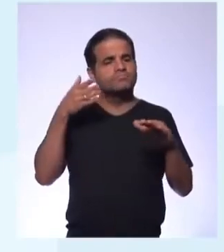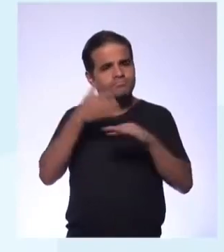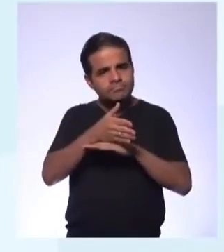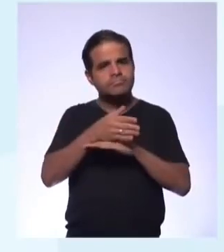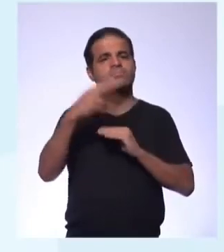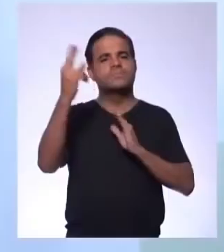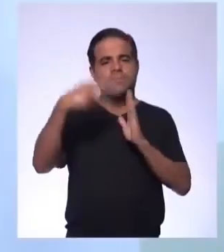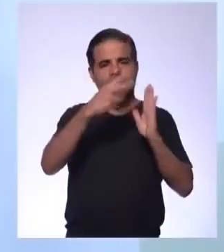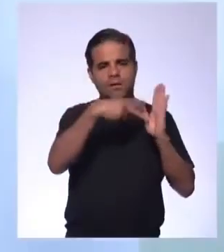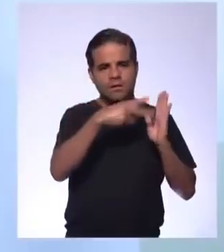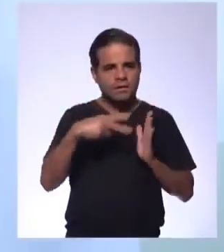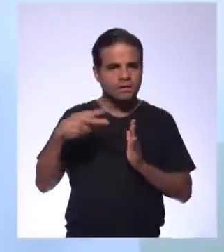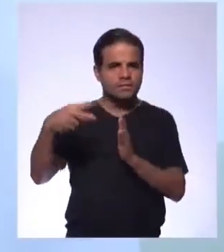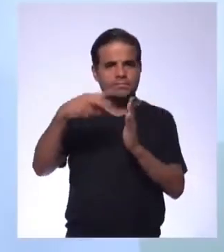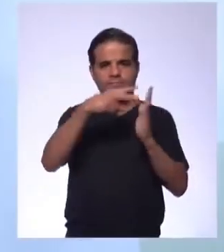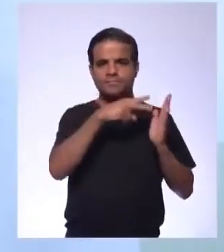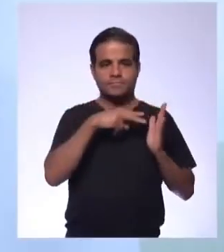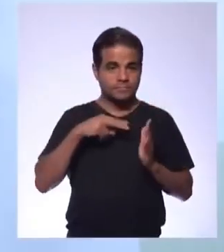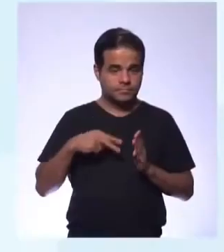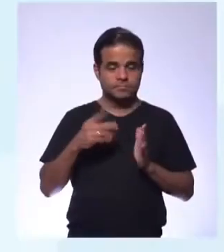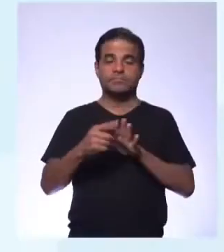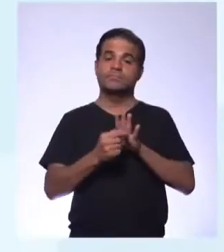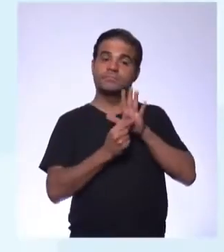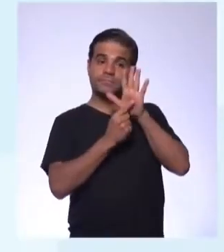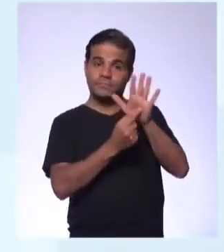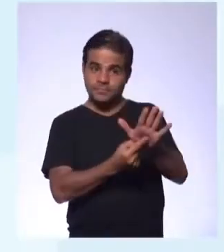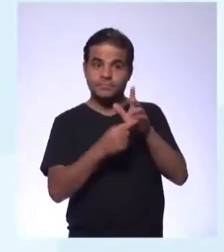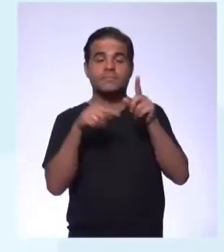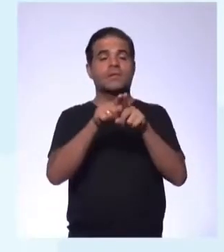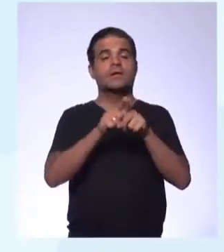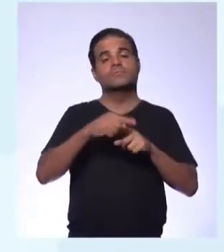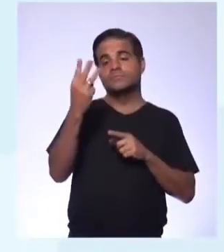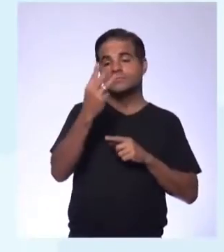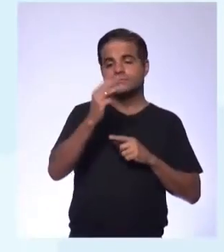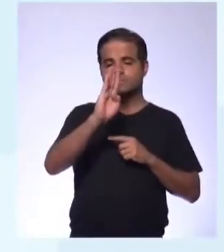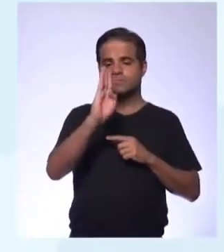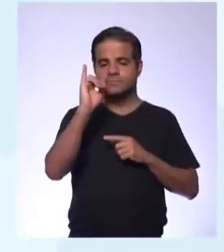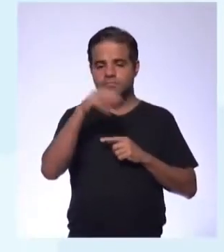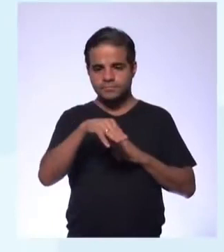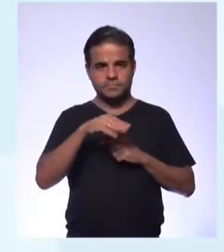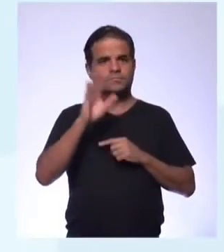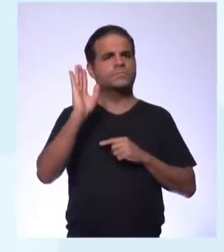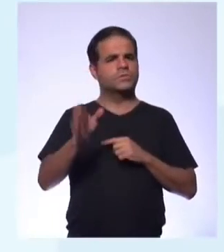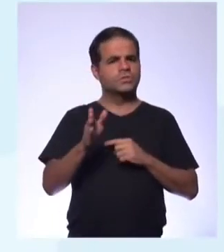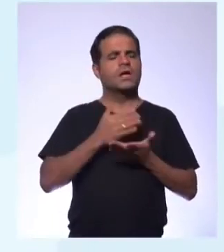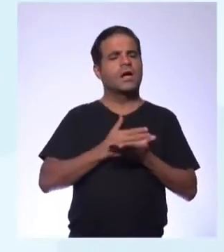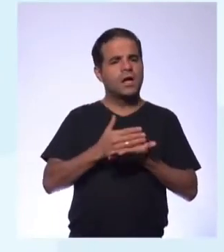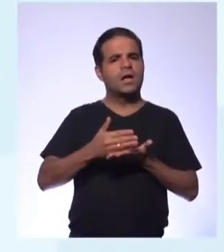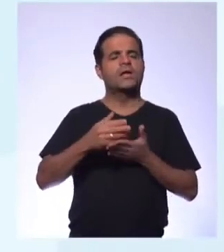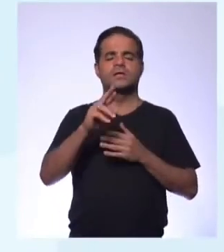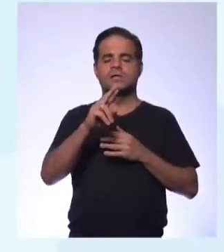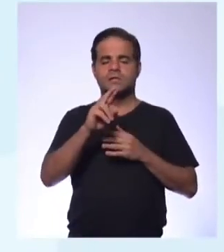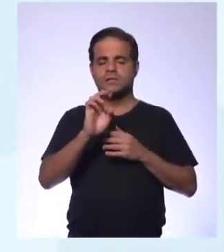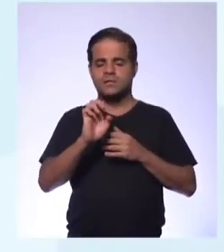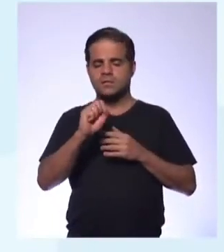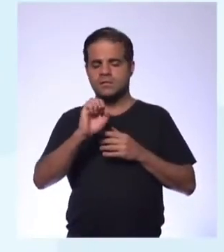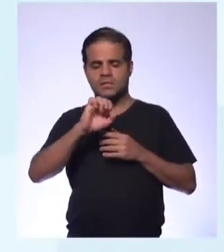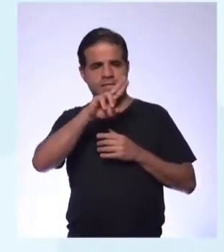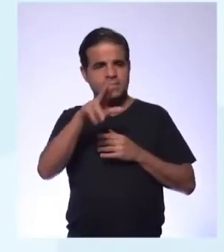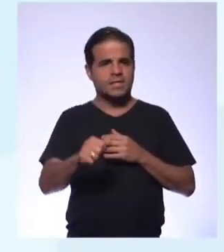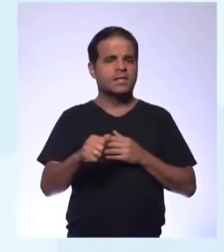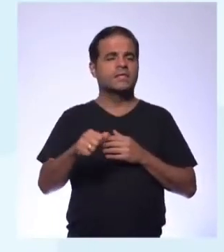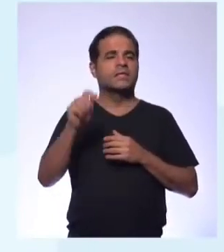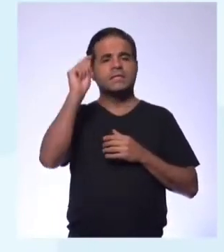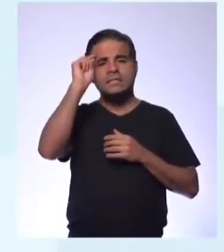para a leitura, ok? A apresentação também do terceiro bimestre, nós já estamos, então, em resenha crítica, está tudo ali